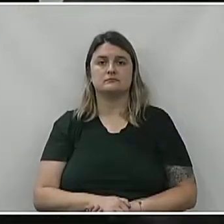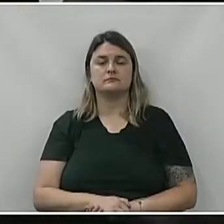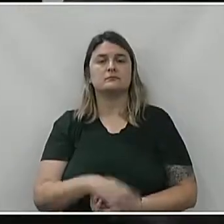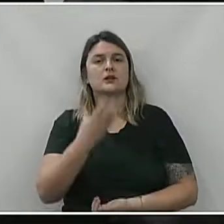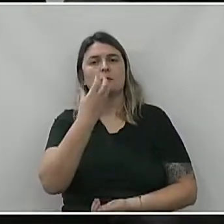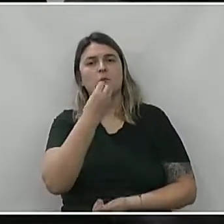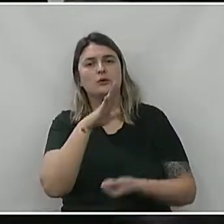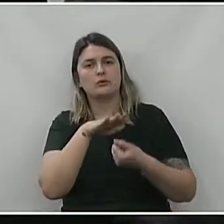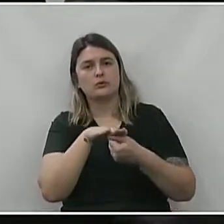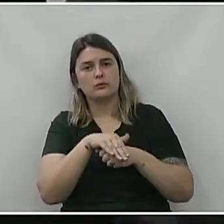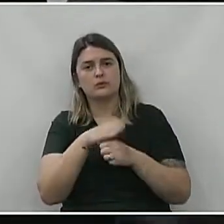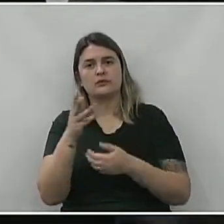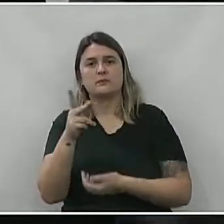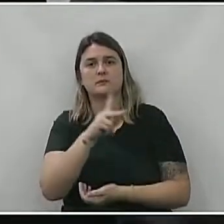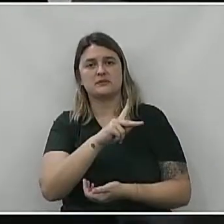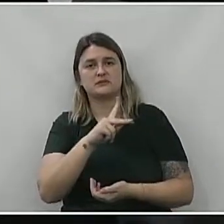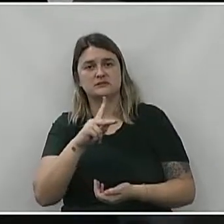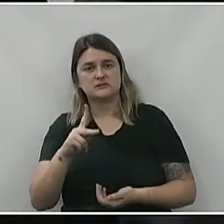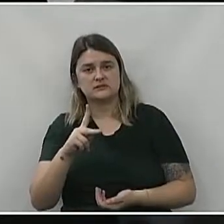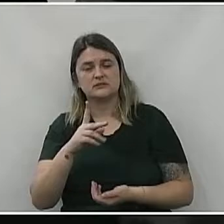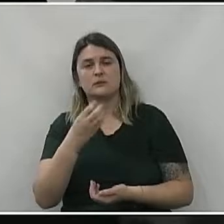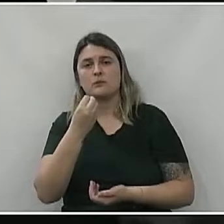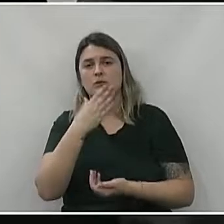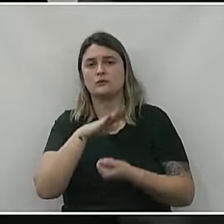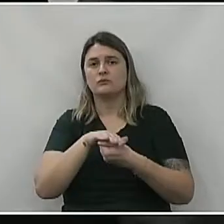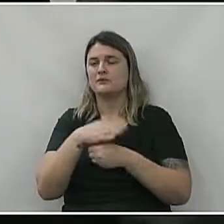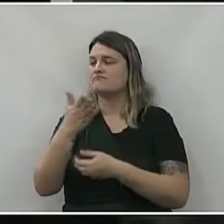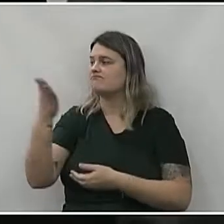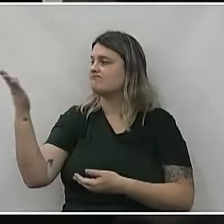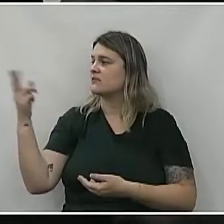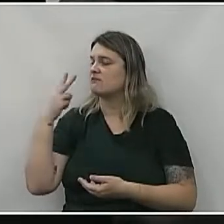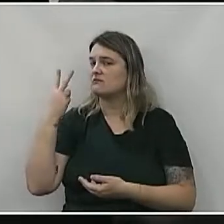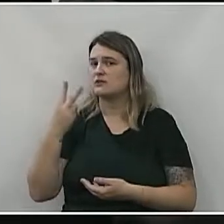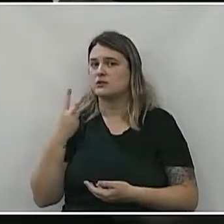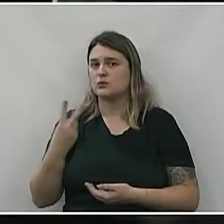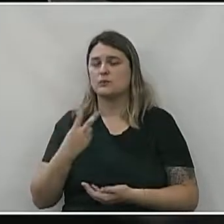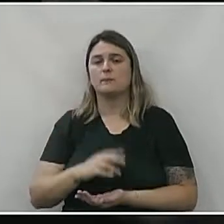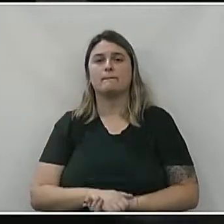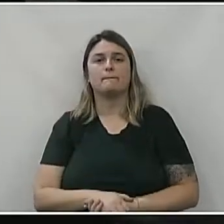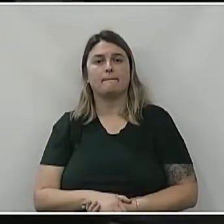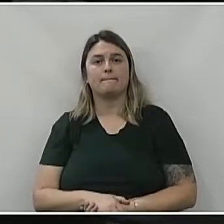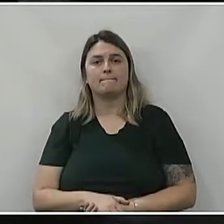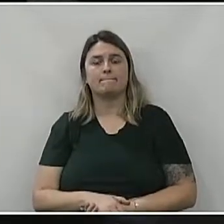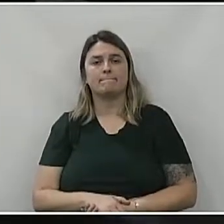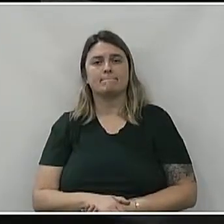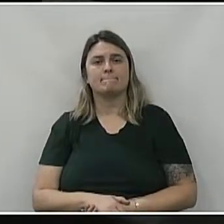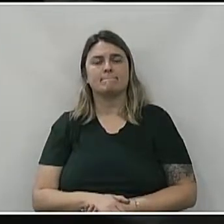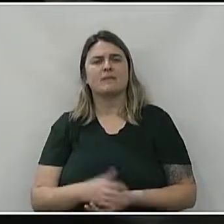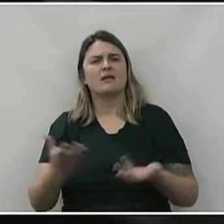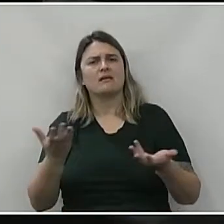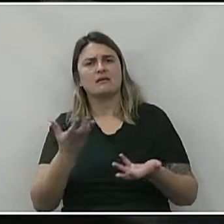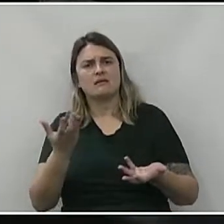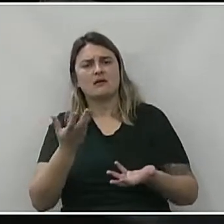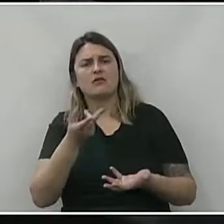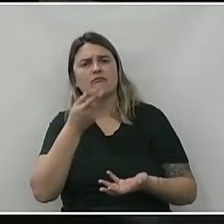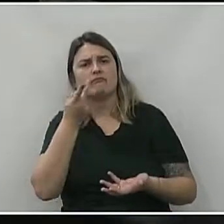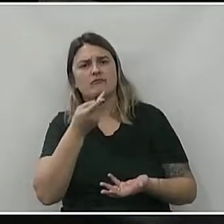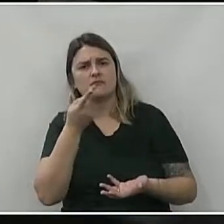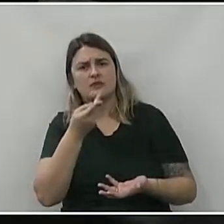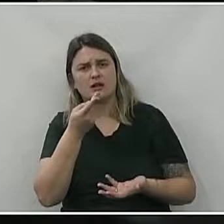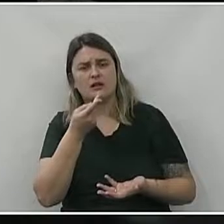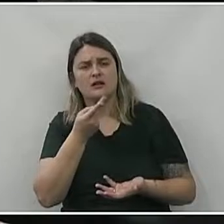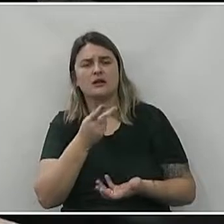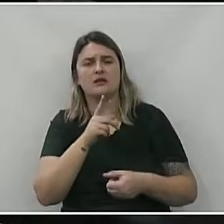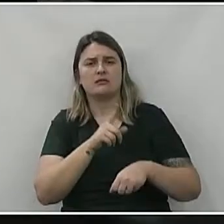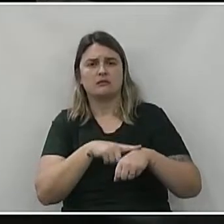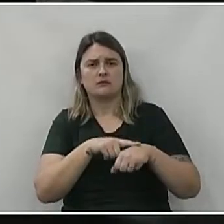Boa noite mais uma vez, presidente, demais colegas vereadores. Gostaria apenas de deixar registrado aqui na